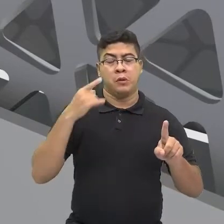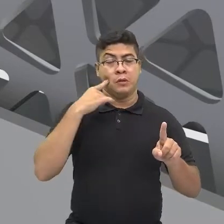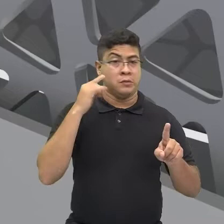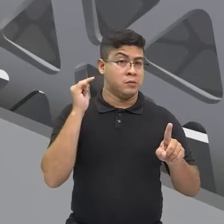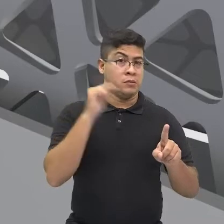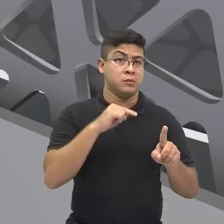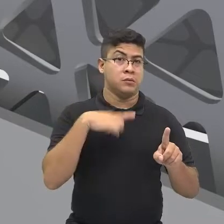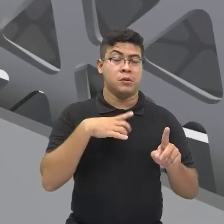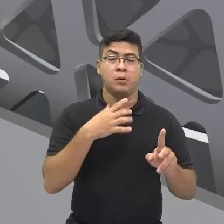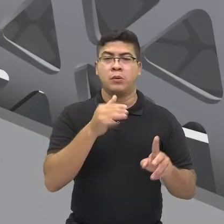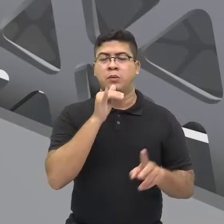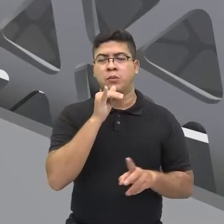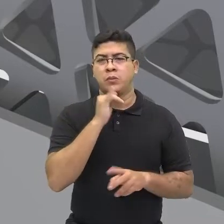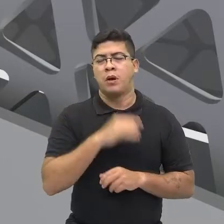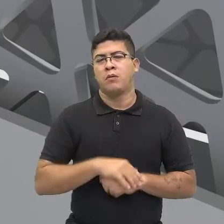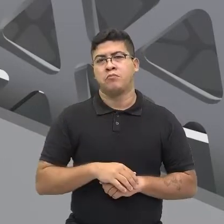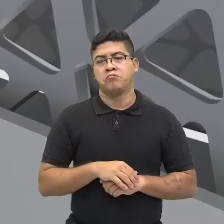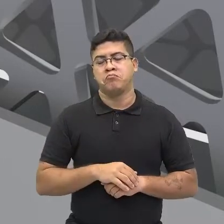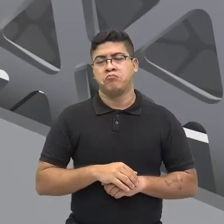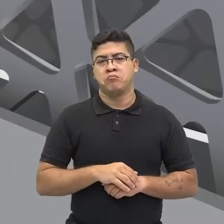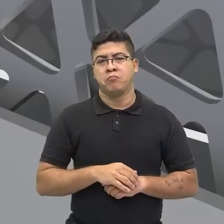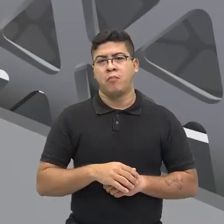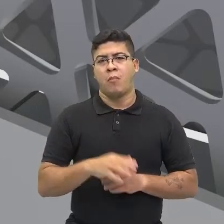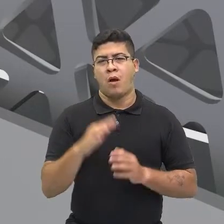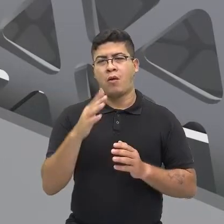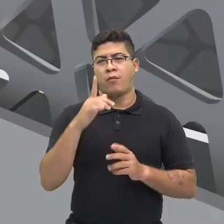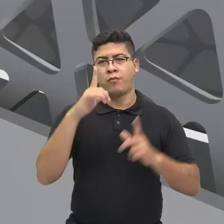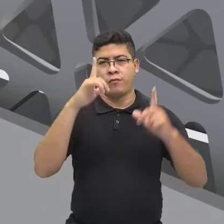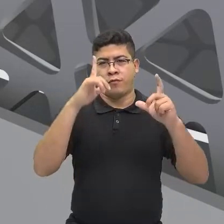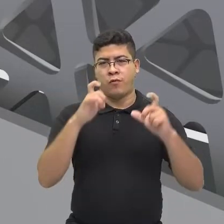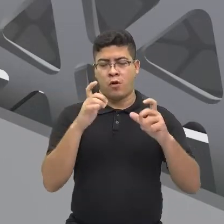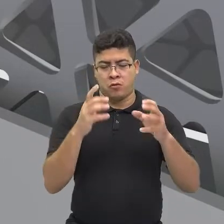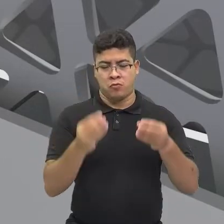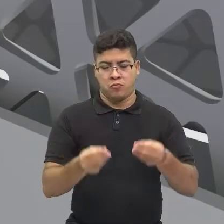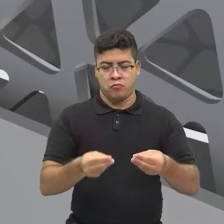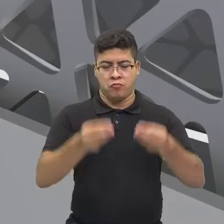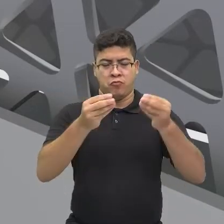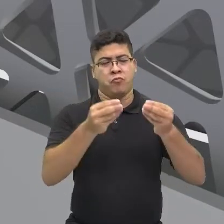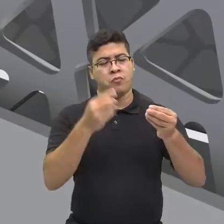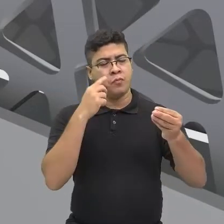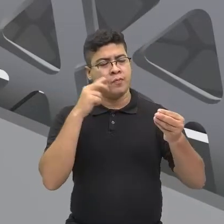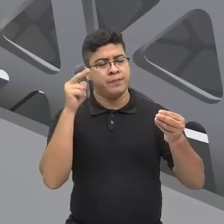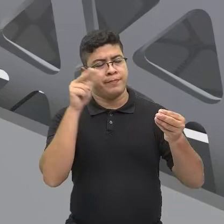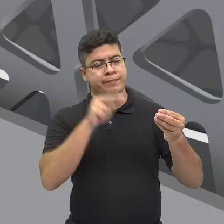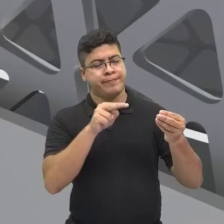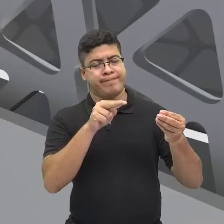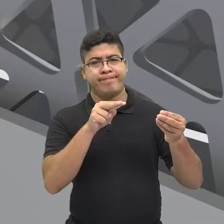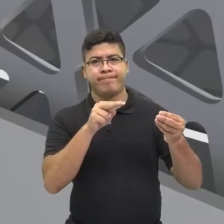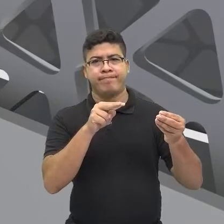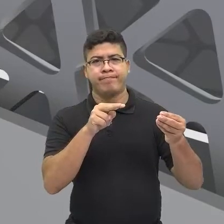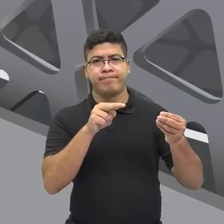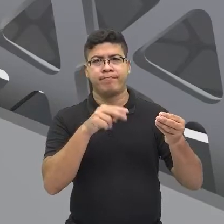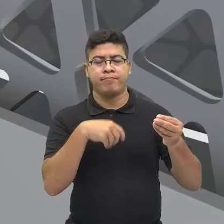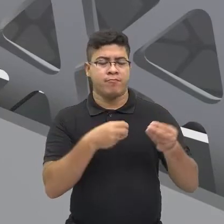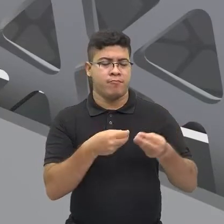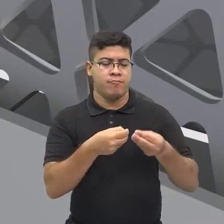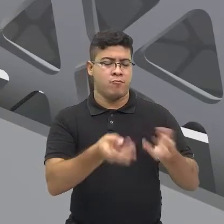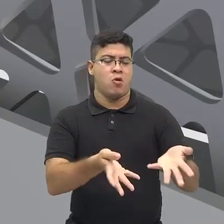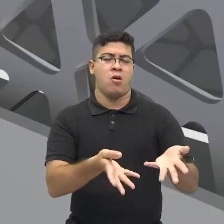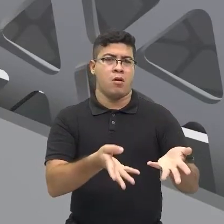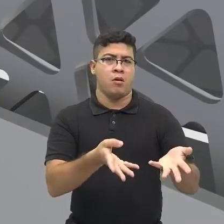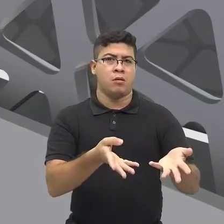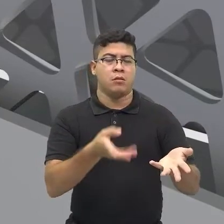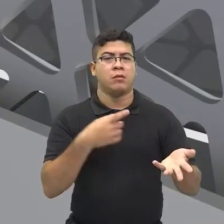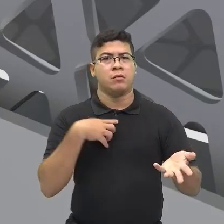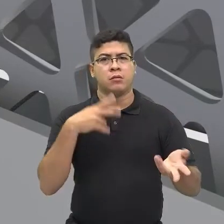você pegasse um retrato, a grosso modo, contando, cortasse esse retrato e jogasse. Então, você